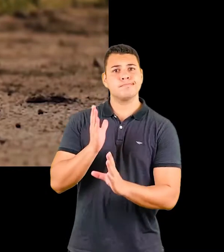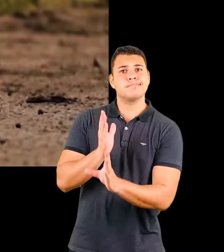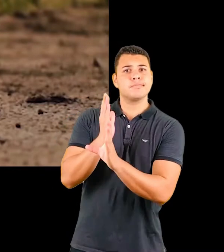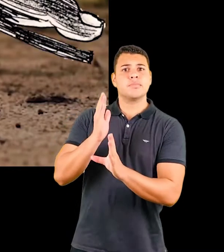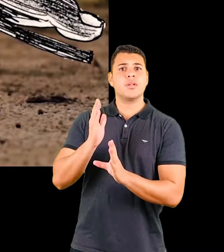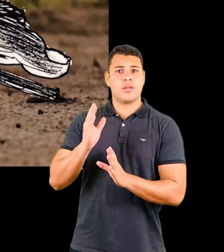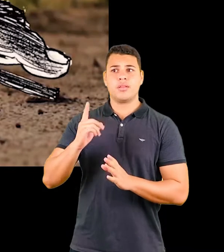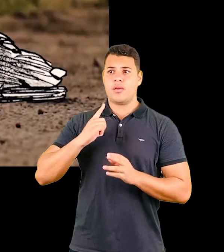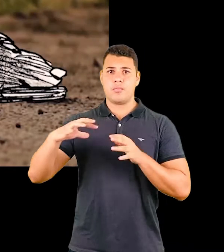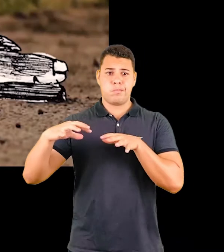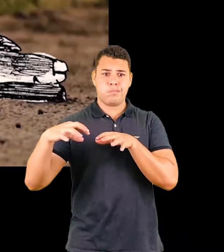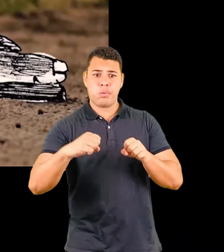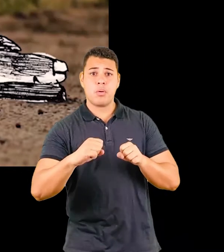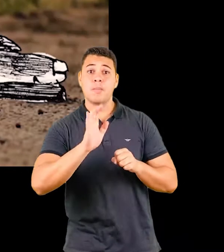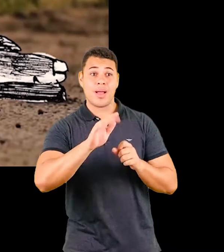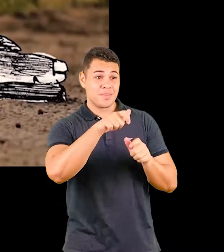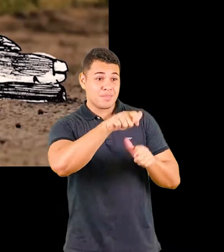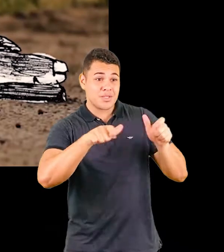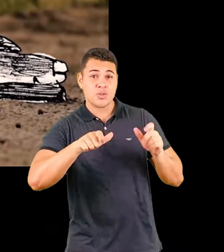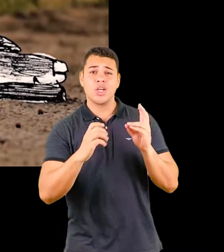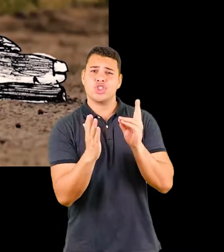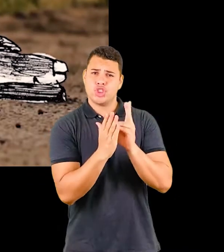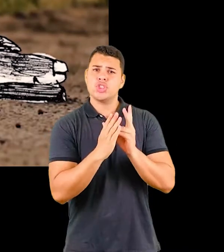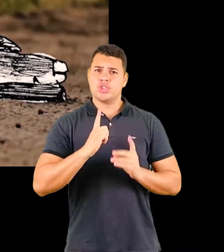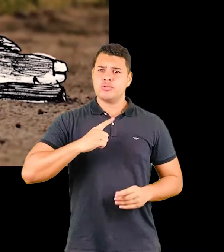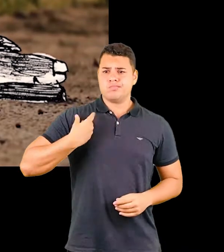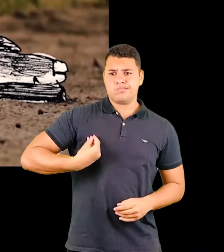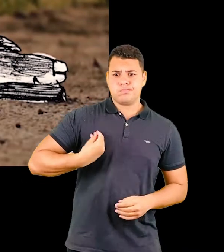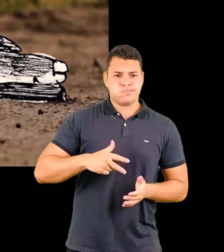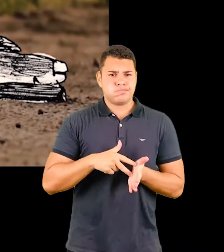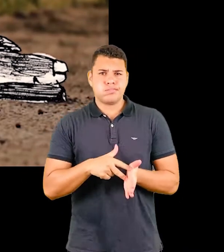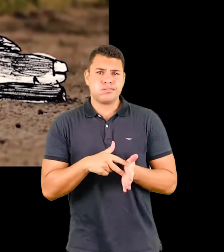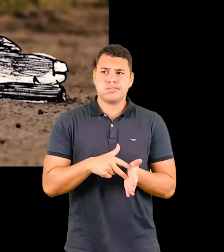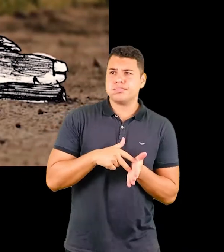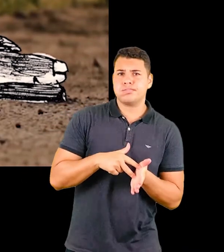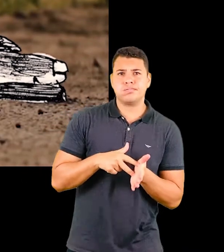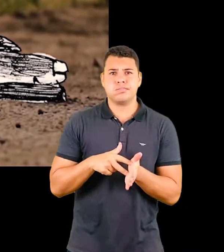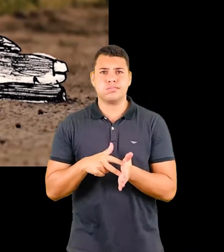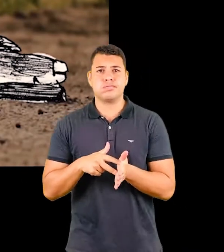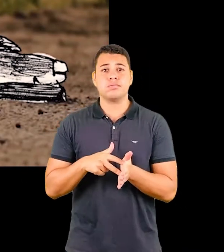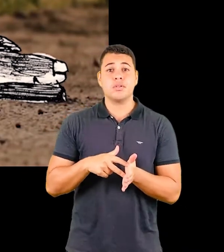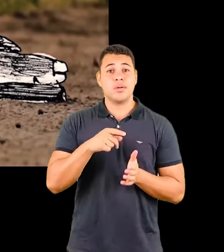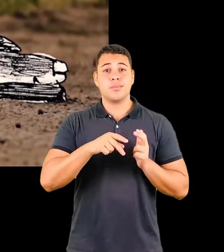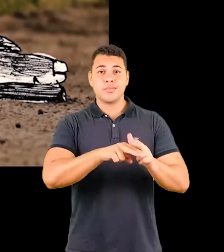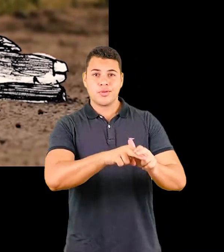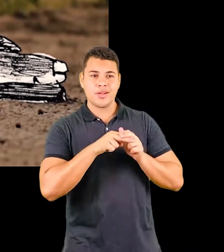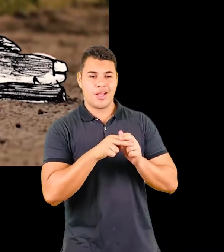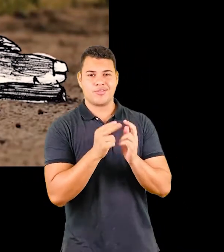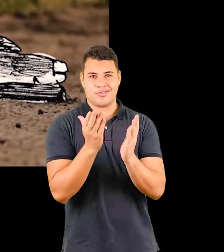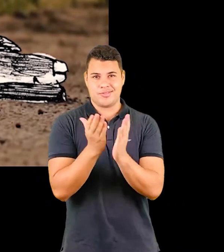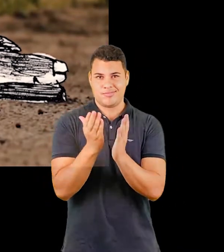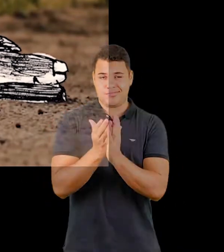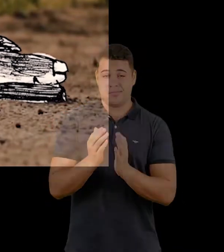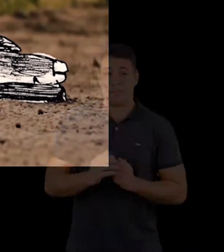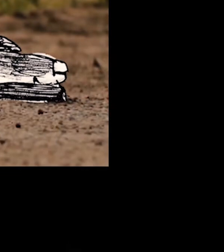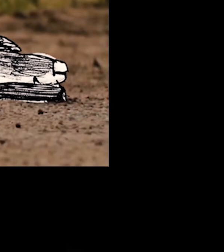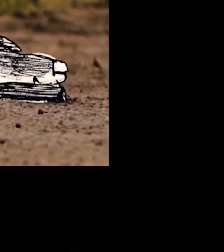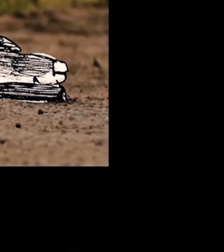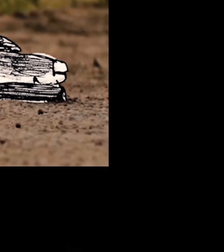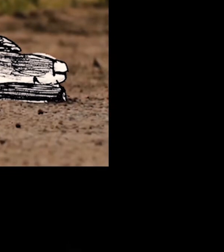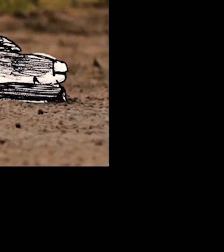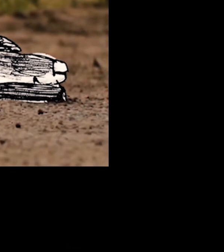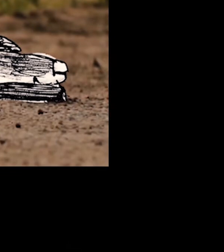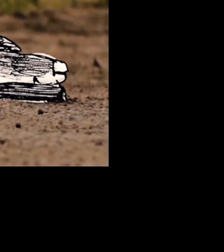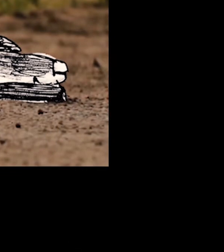Apesar da colonização, a população indígena existiu. Existiu através do sintetismo. O